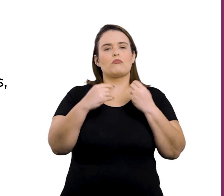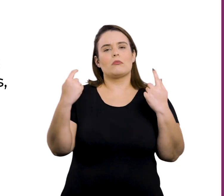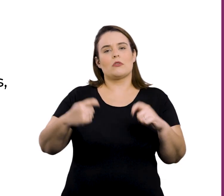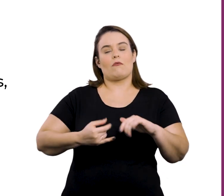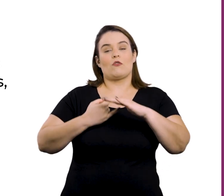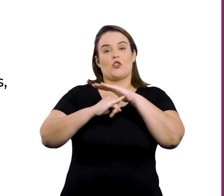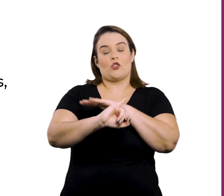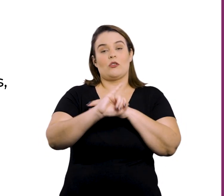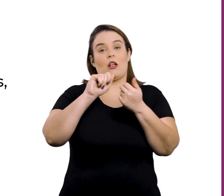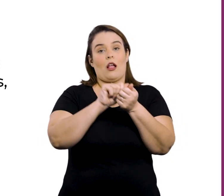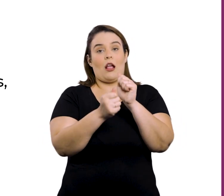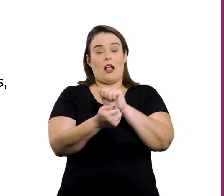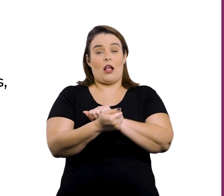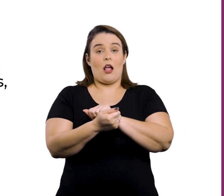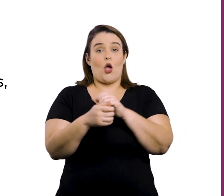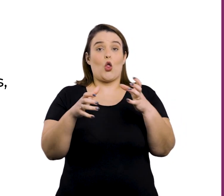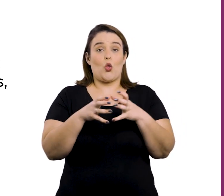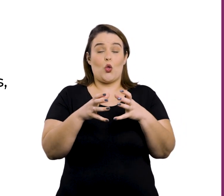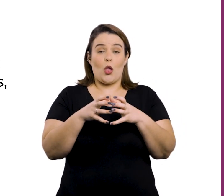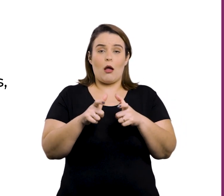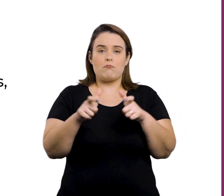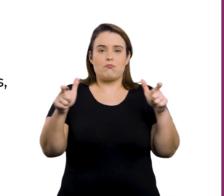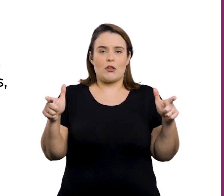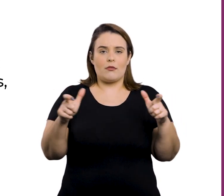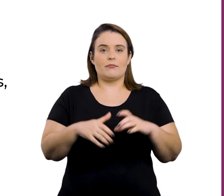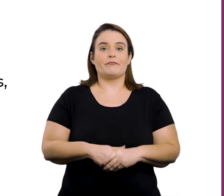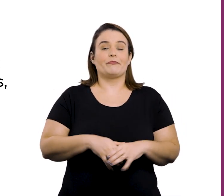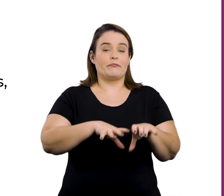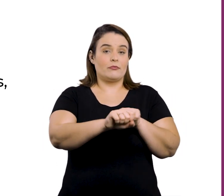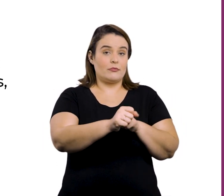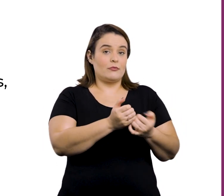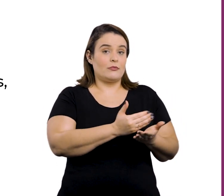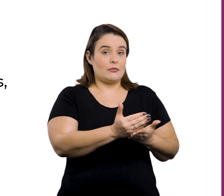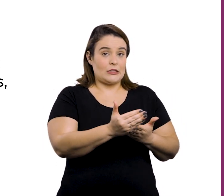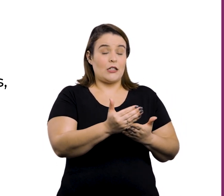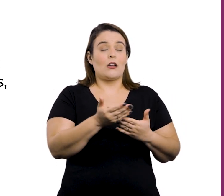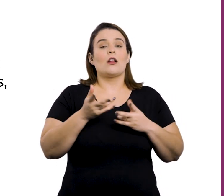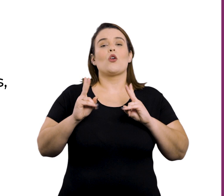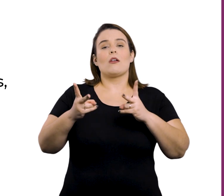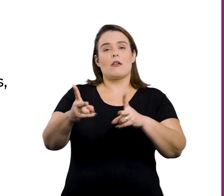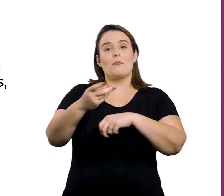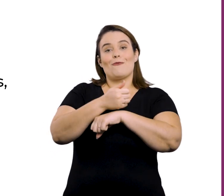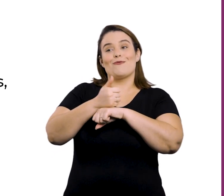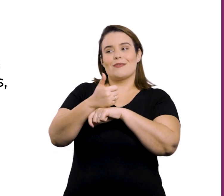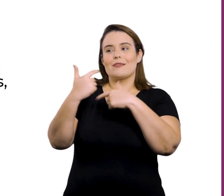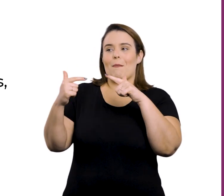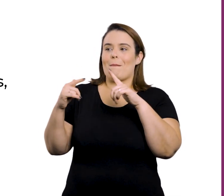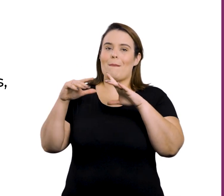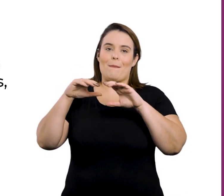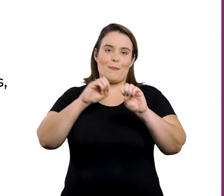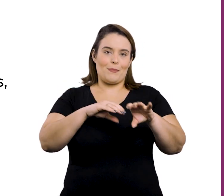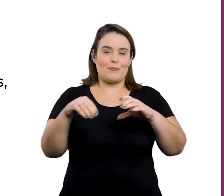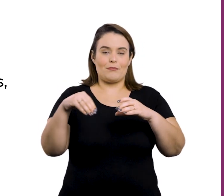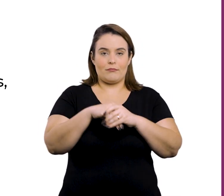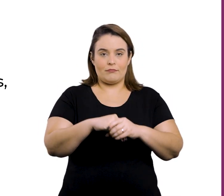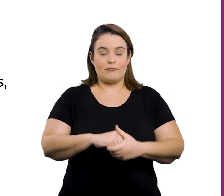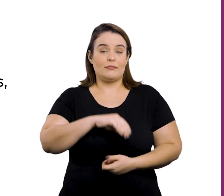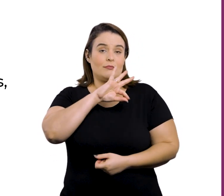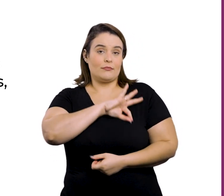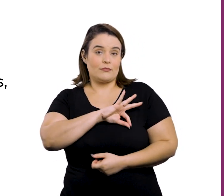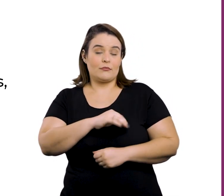ser investido em adequação do tamanho das turmas, formação inicial e continuada das e dos profissionais da